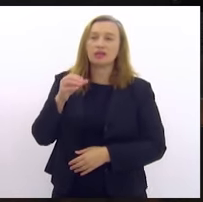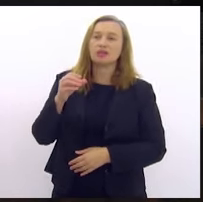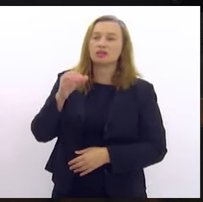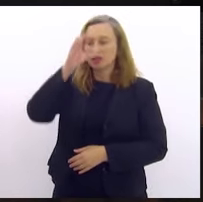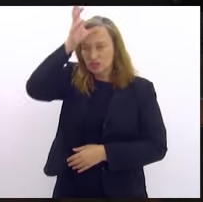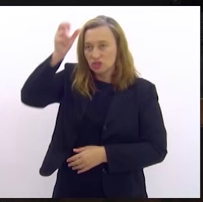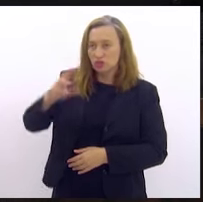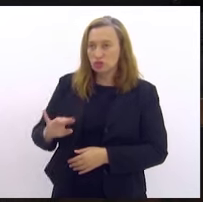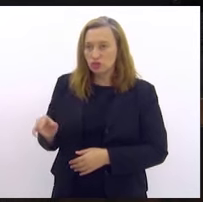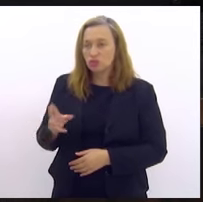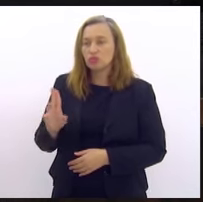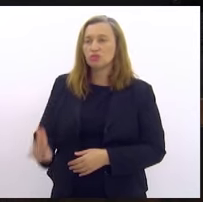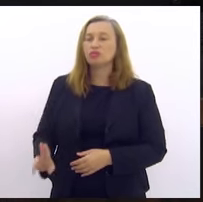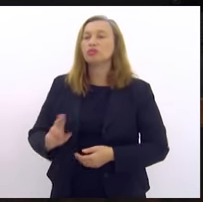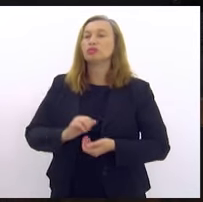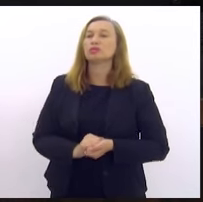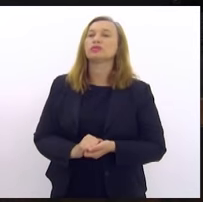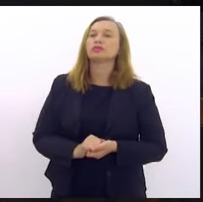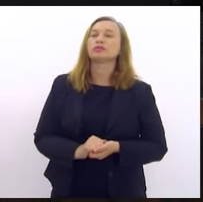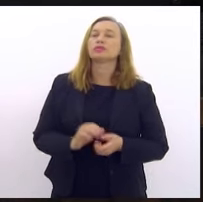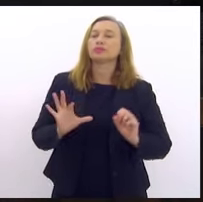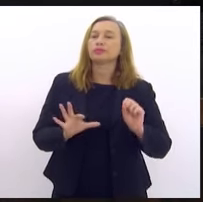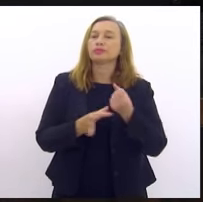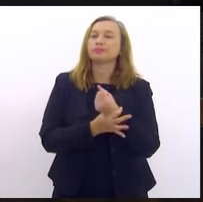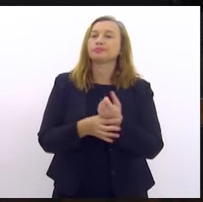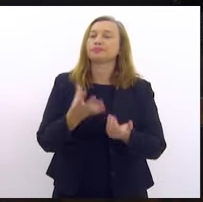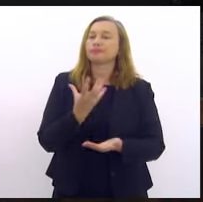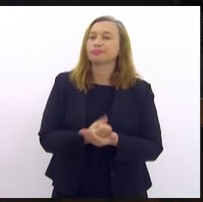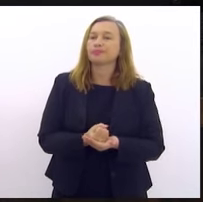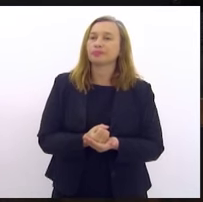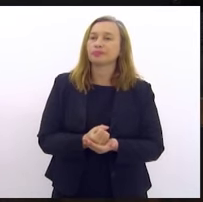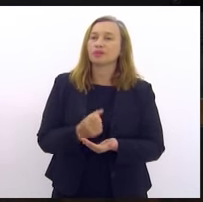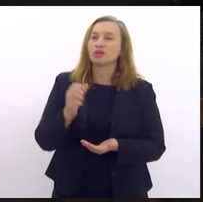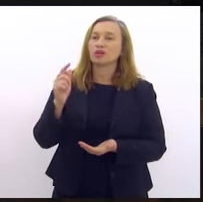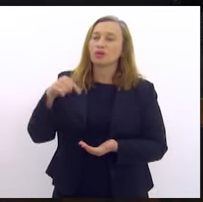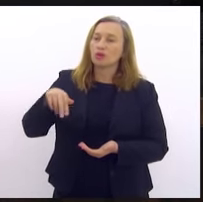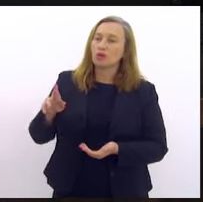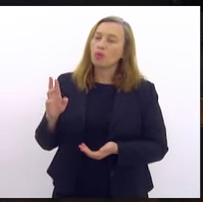institui critérios para circulação, segurança e registro de quadriciclos,